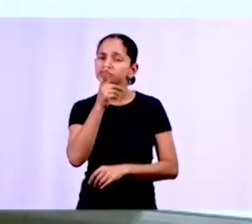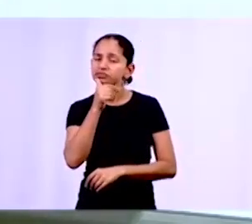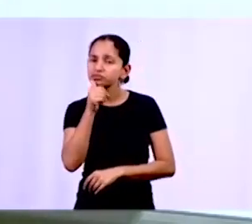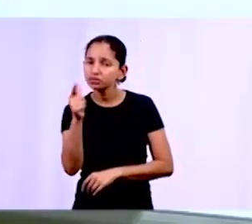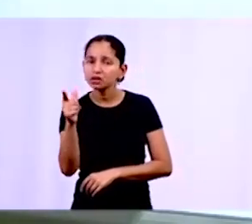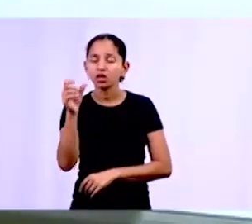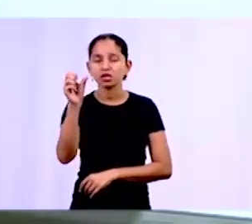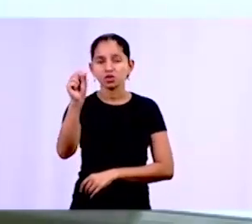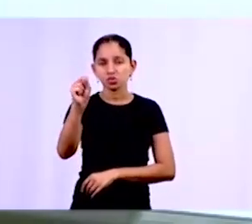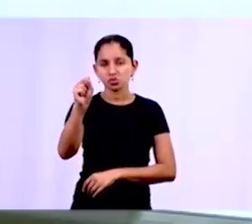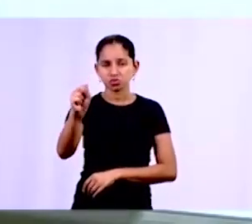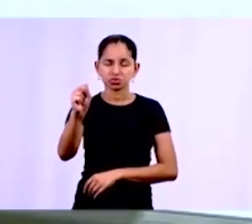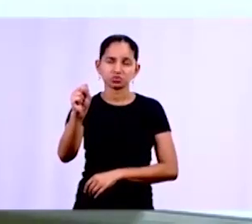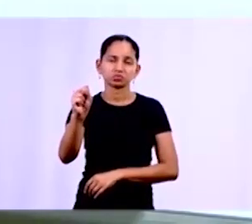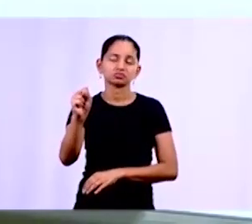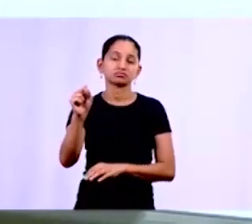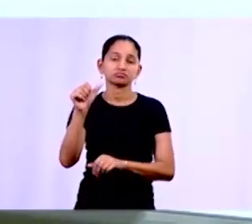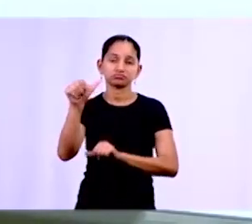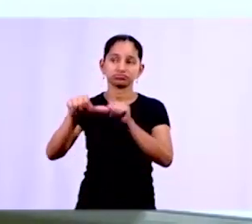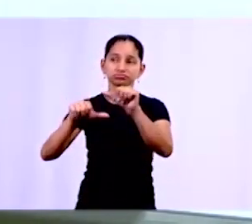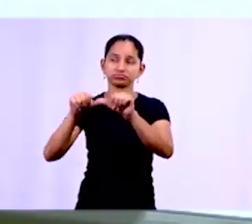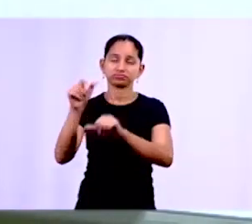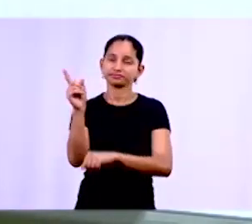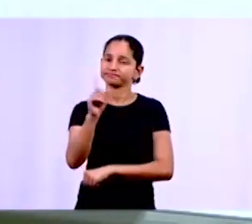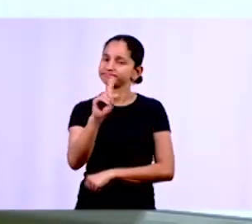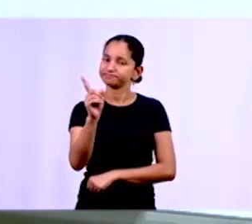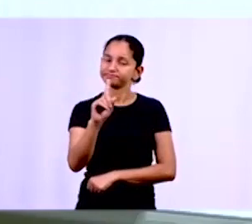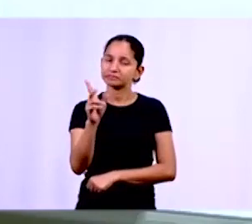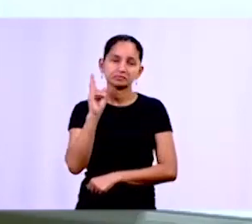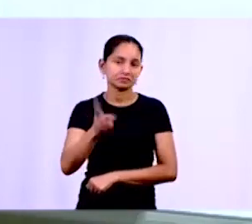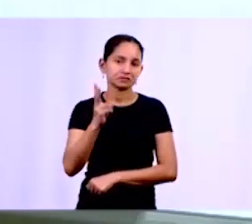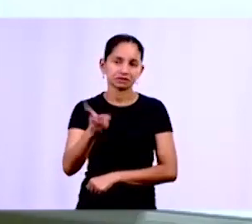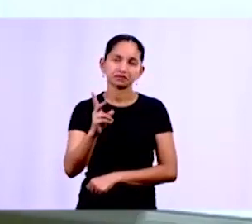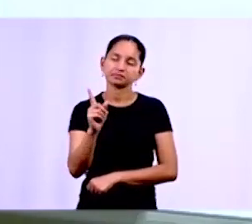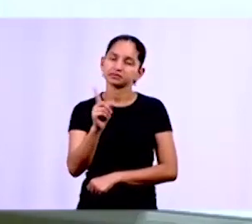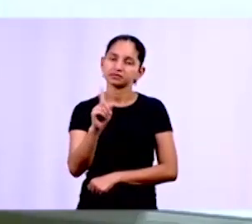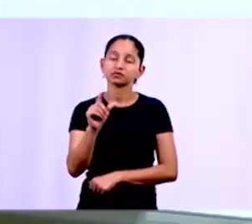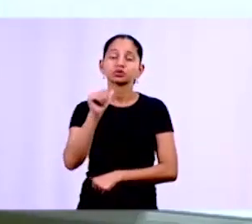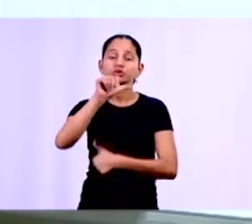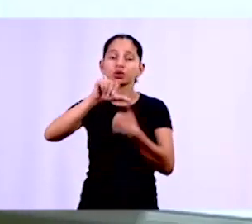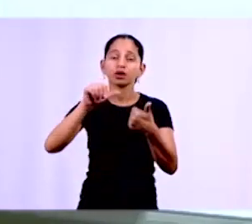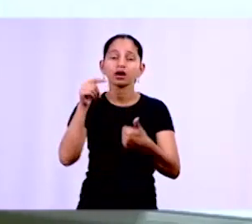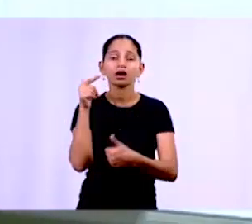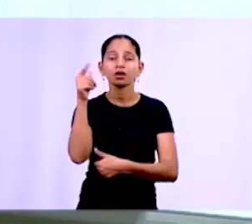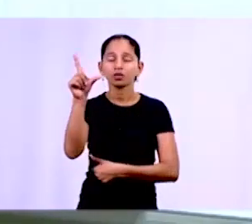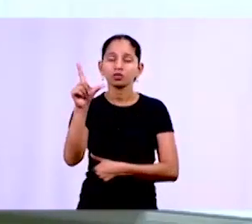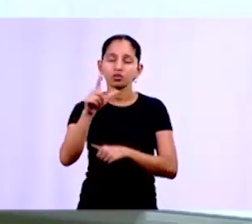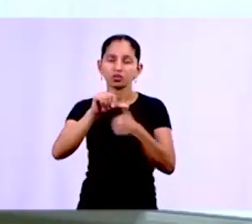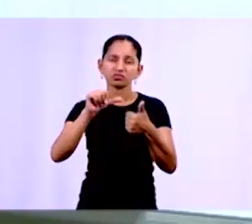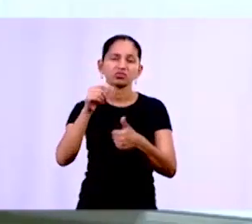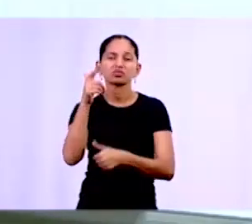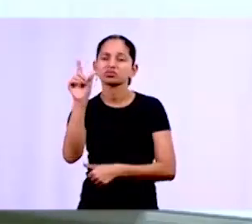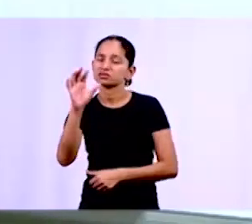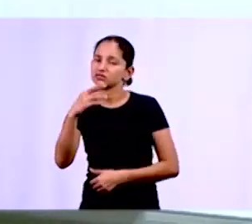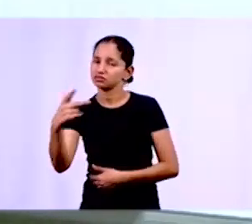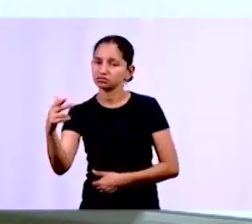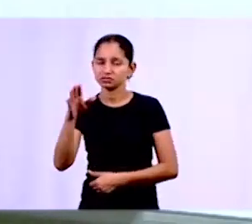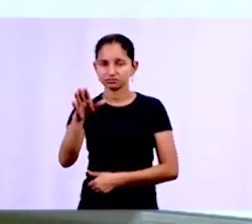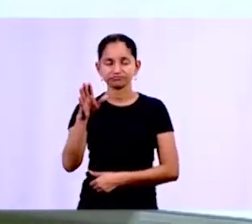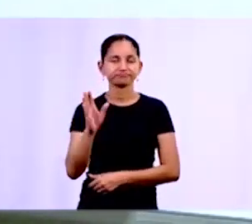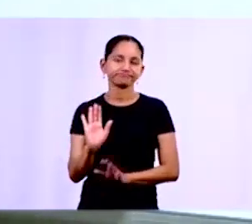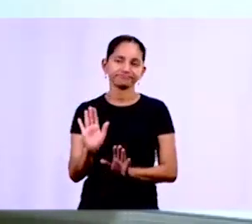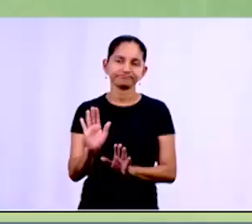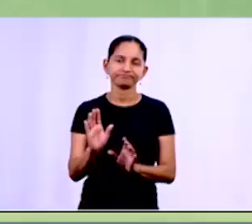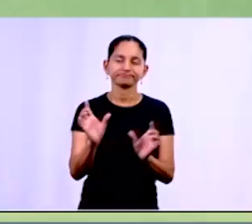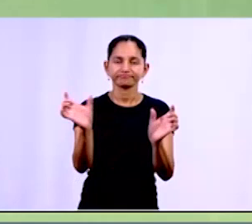colocar 8 GB, ela vai ficar mais rápido? Não, não necessariamente. Talvez você tenha que trocar a arquitetura da sua memória, né? Então, você